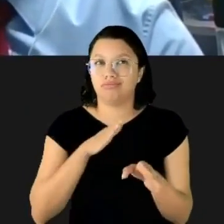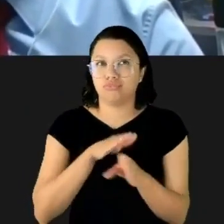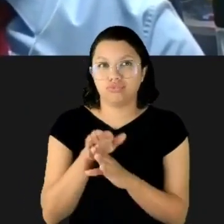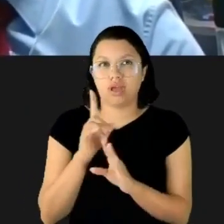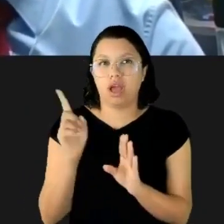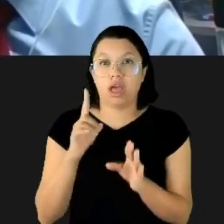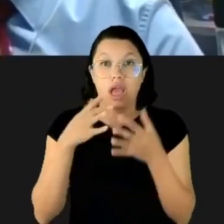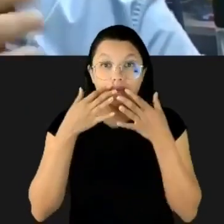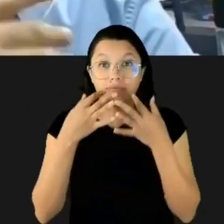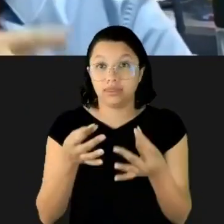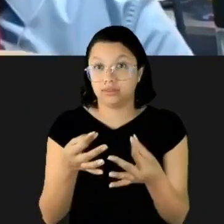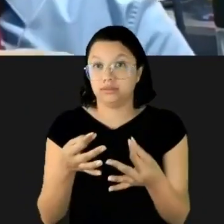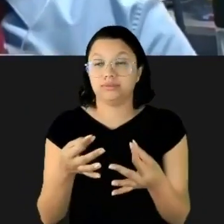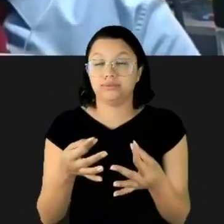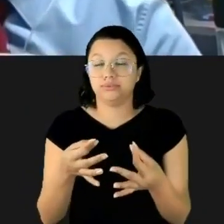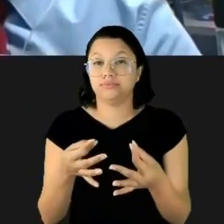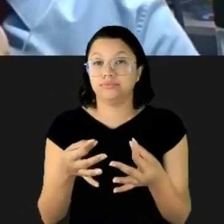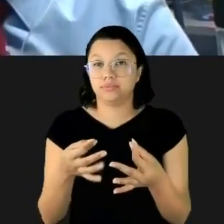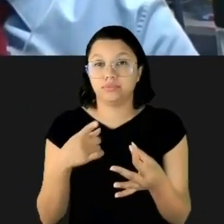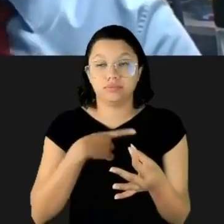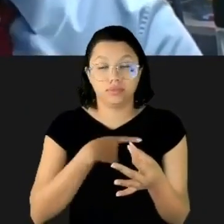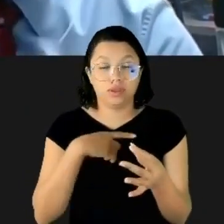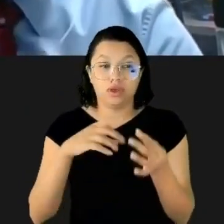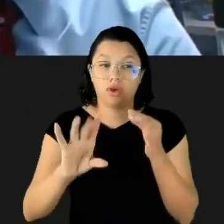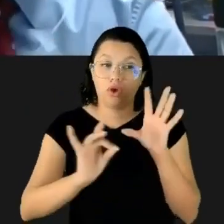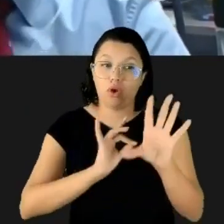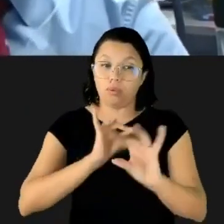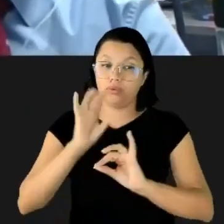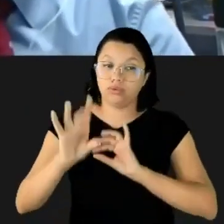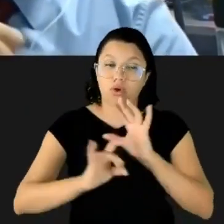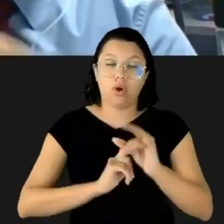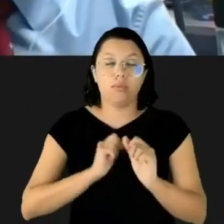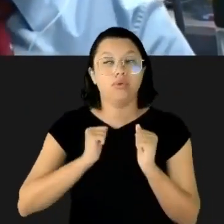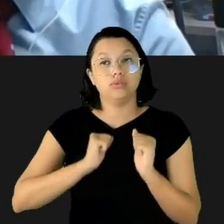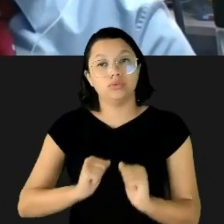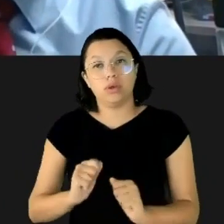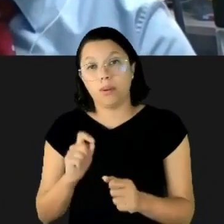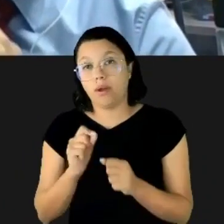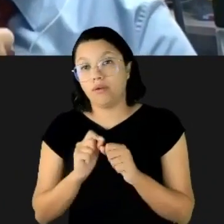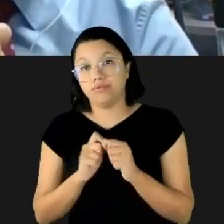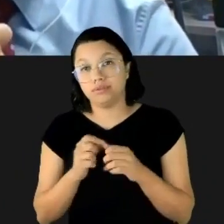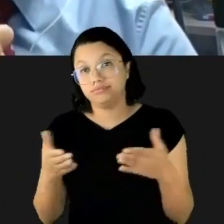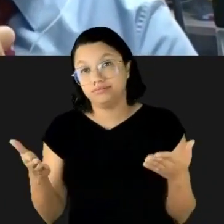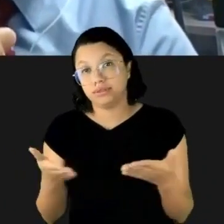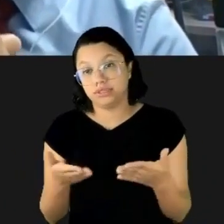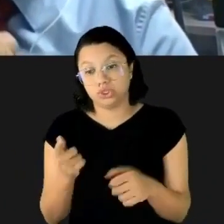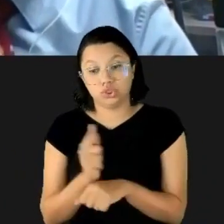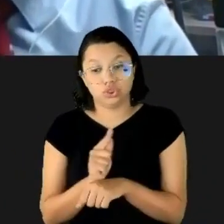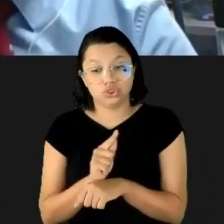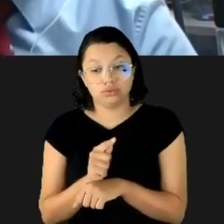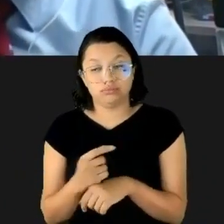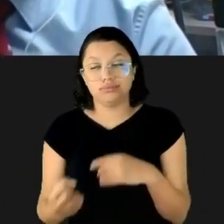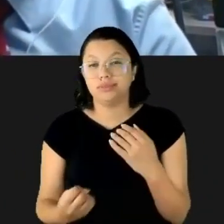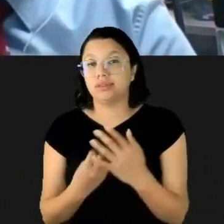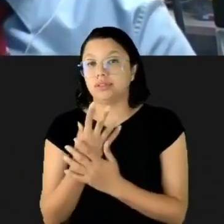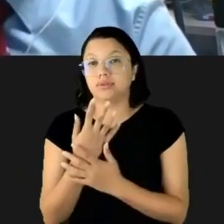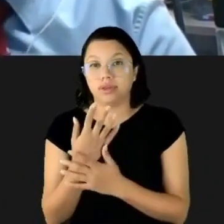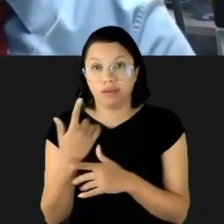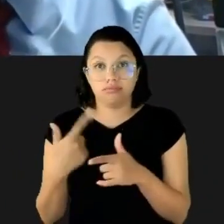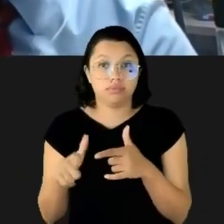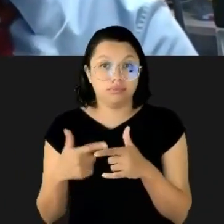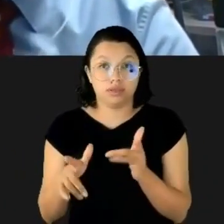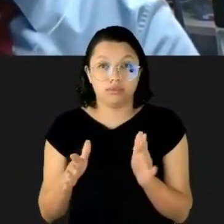do que deve ser feito só estou dizendo que há opções possíveis para se fazer essa gestão para não criar